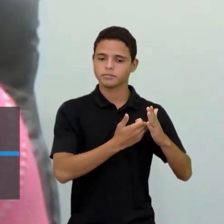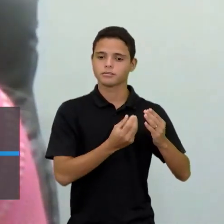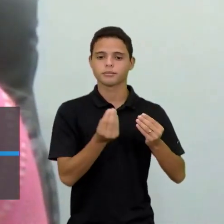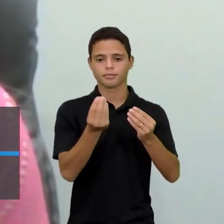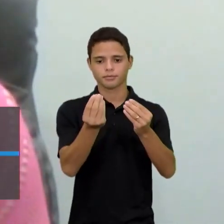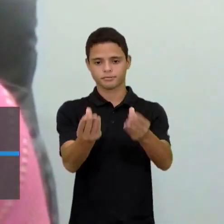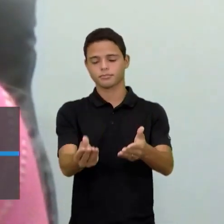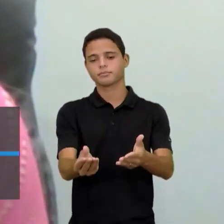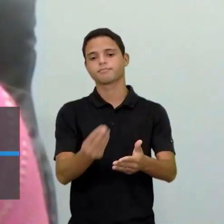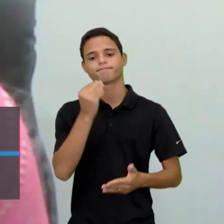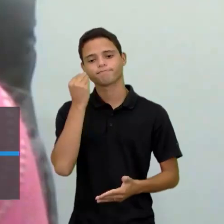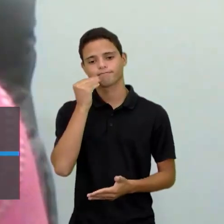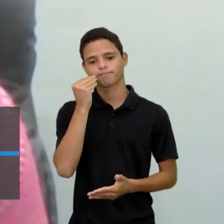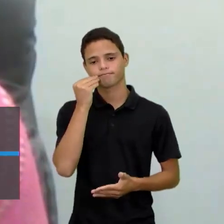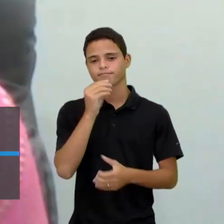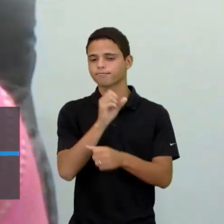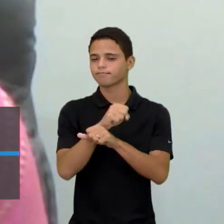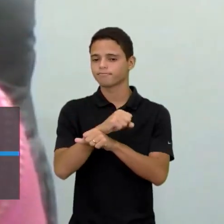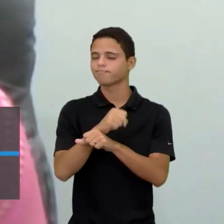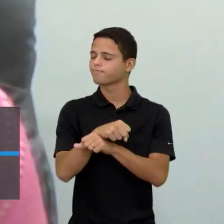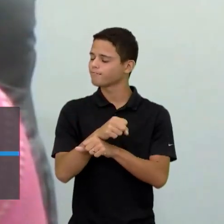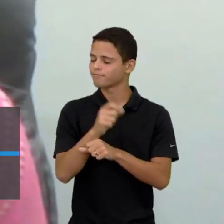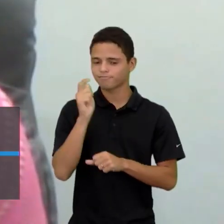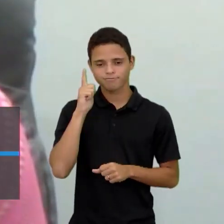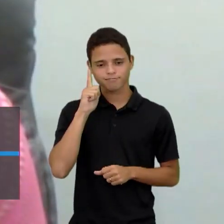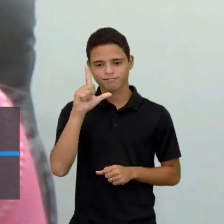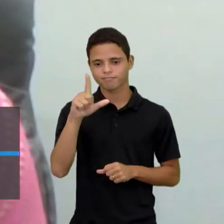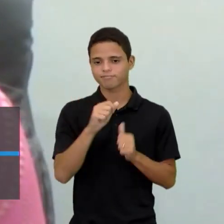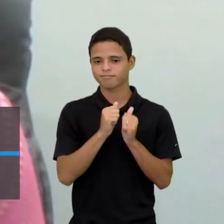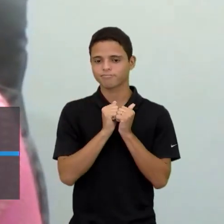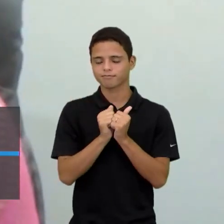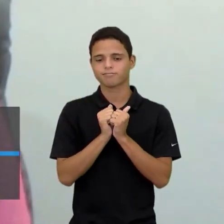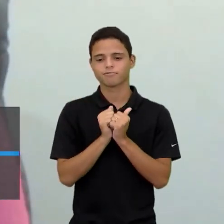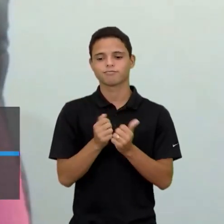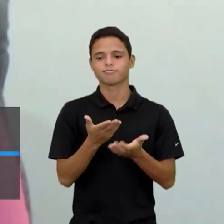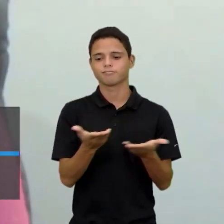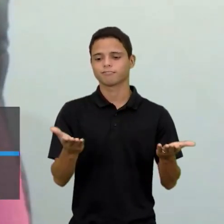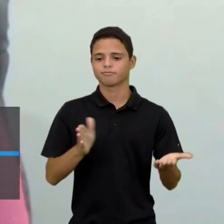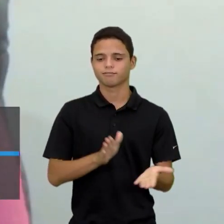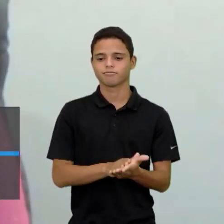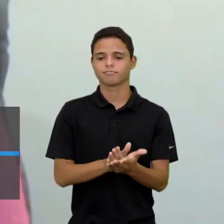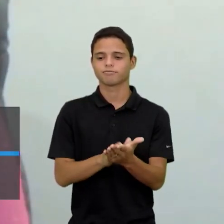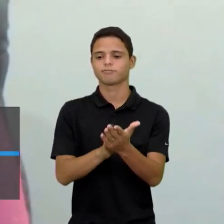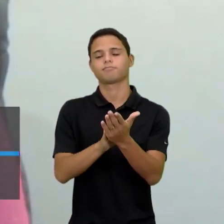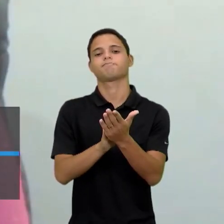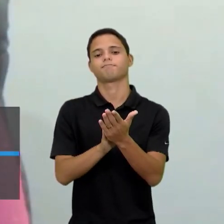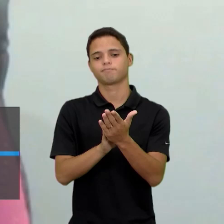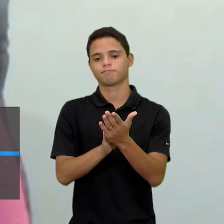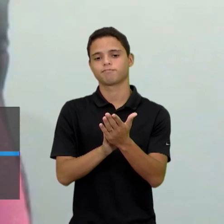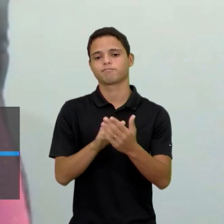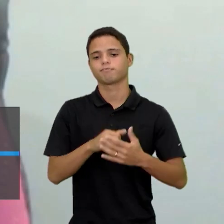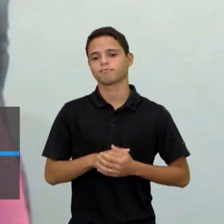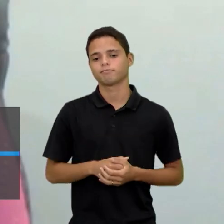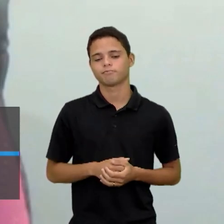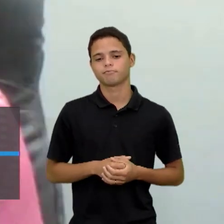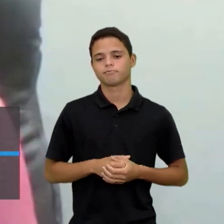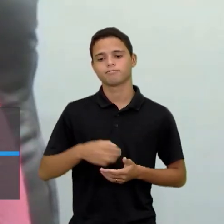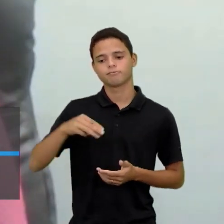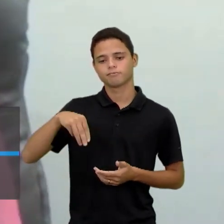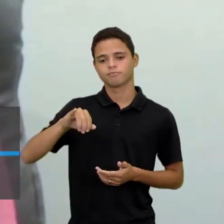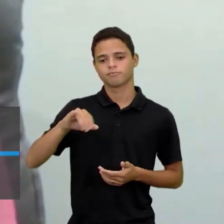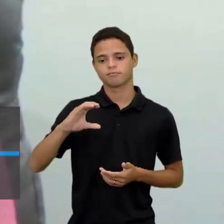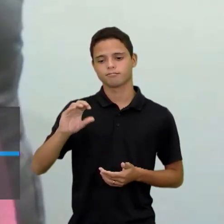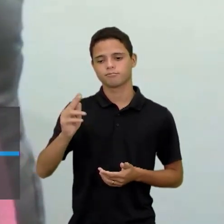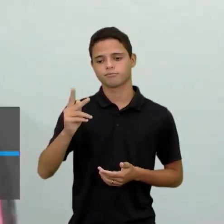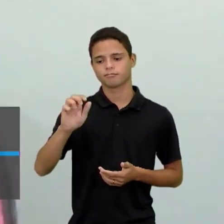Com certeza, eles ganharam muito em ter você na equipe. Parabéns, viu? Michele,